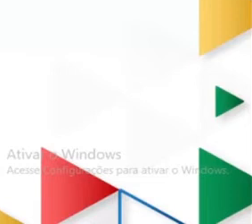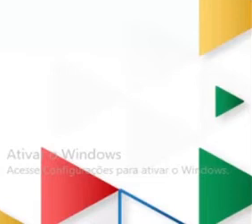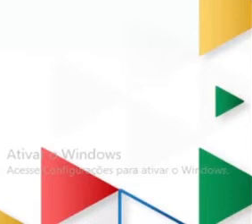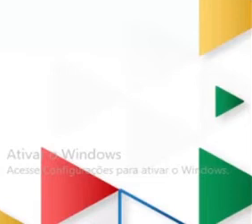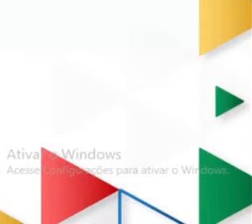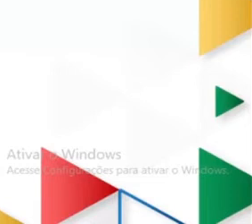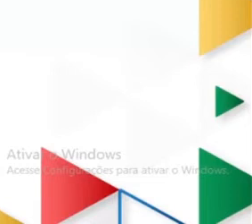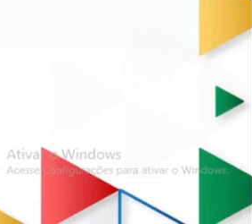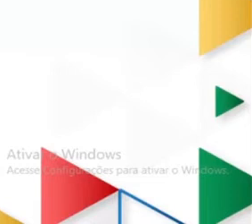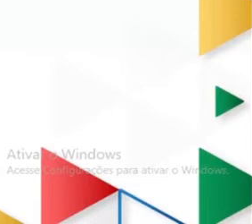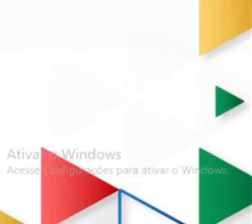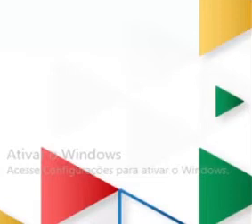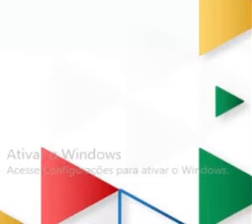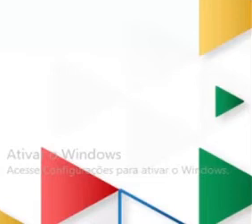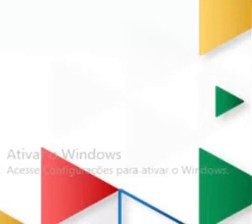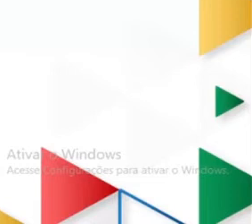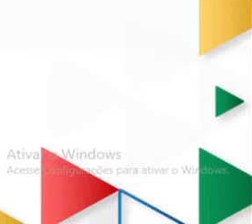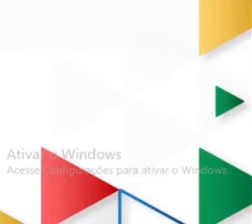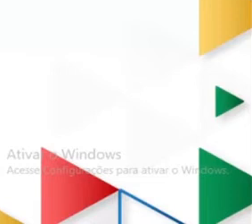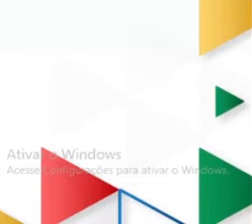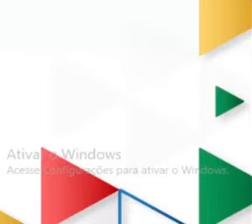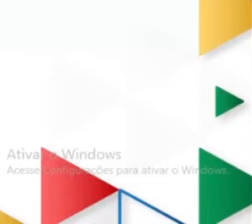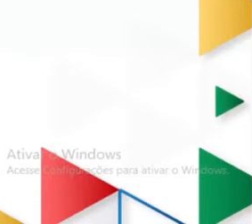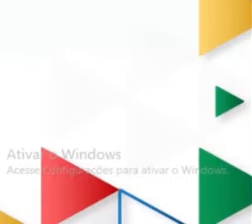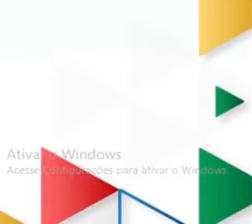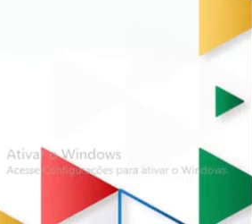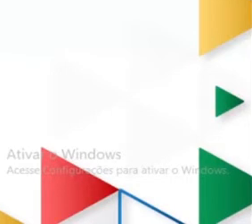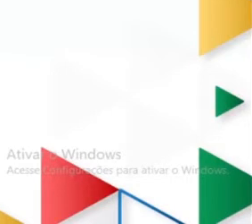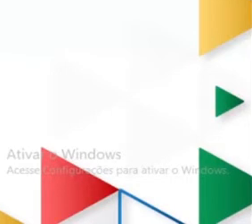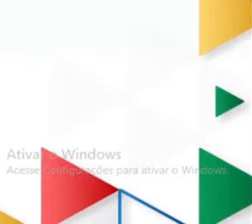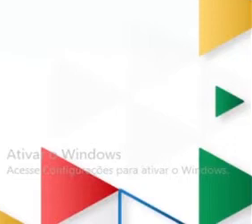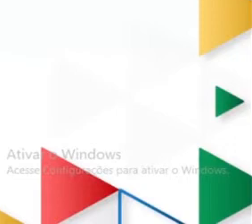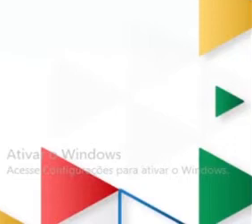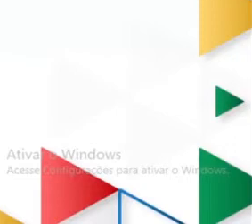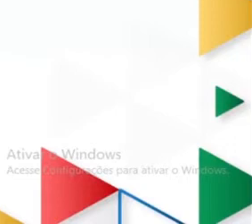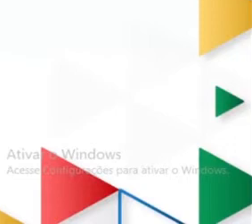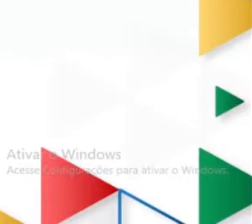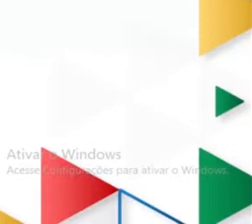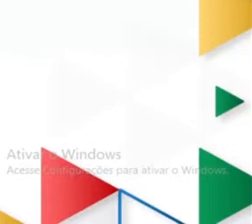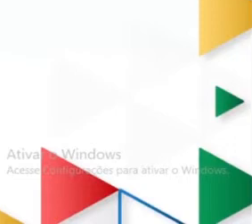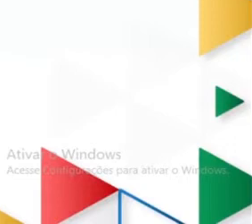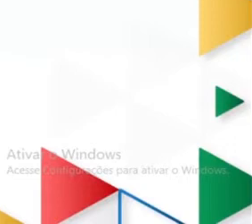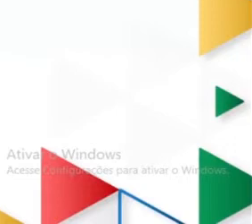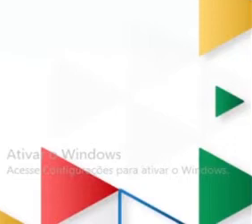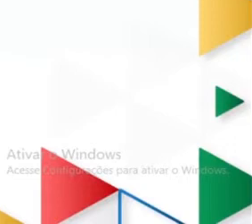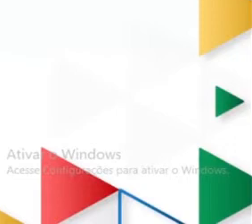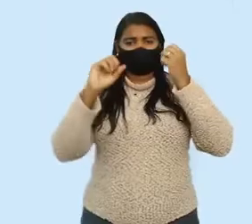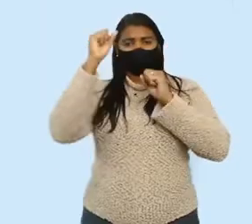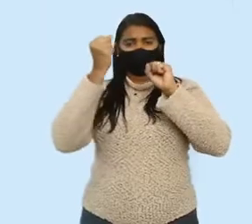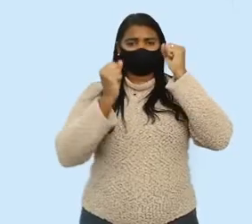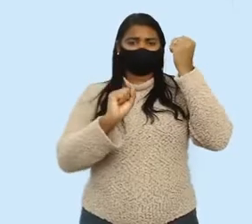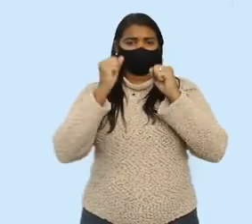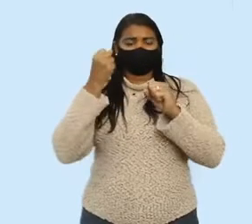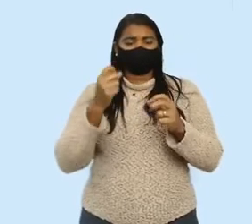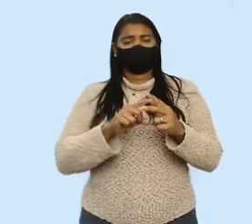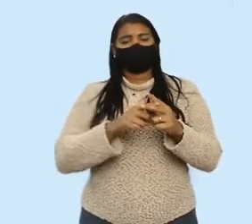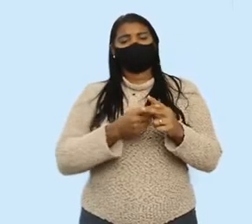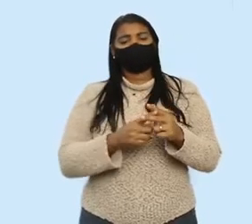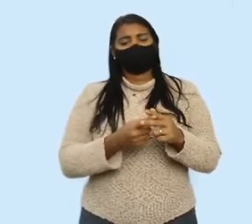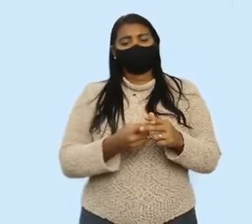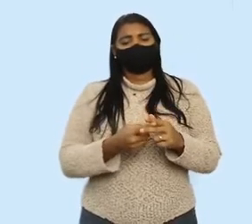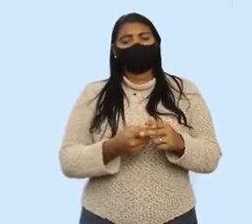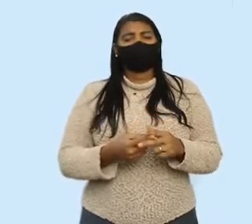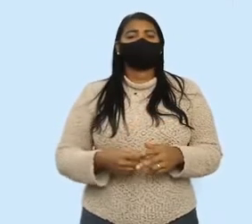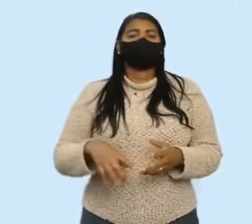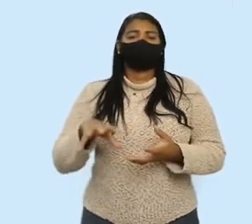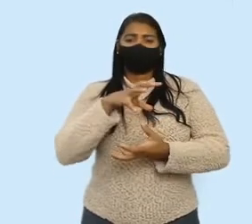mais imediatistas, né, foi o ludismo, no qual eles quebravam as máquinas, né, como sendo um símbolo da sua